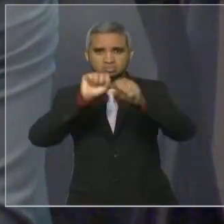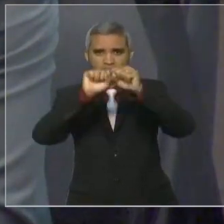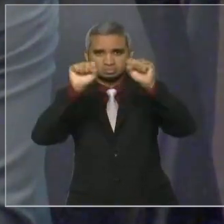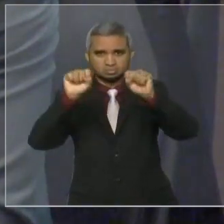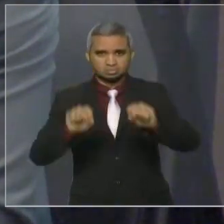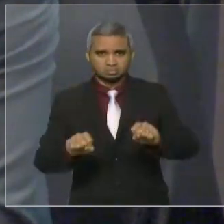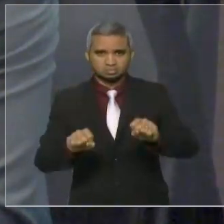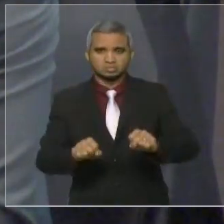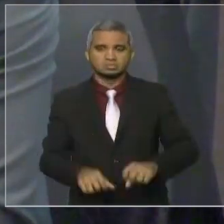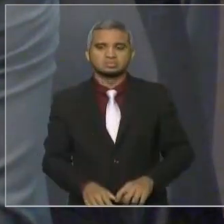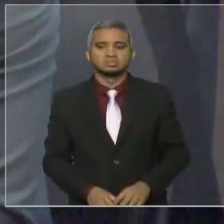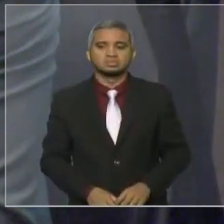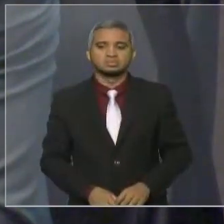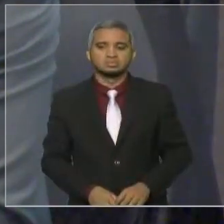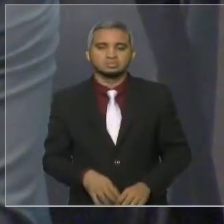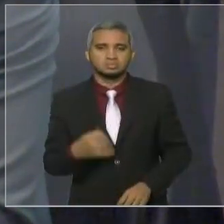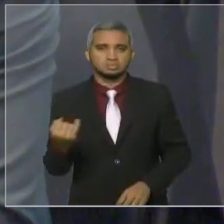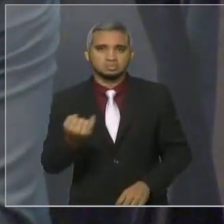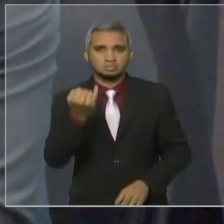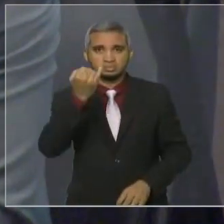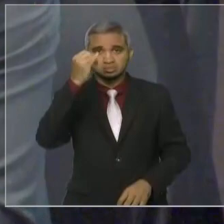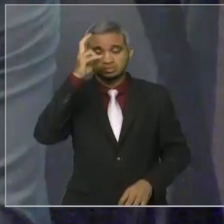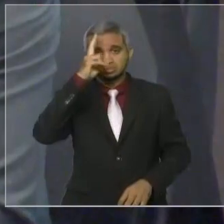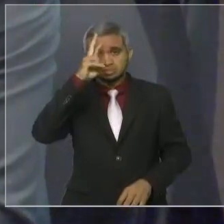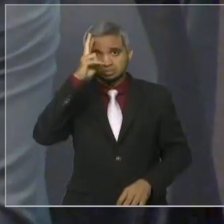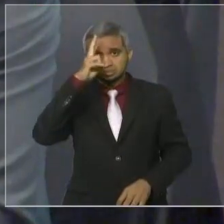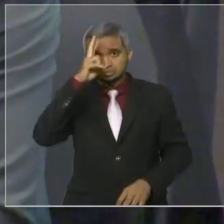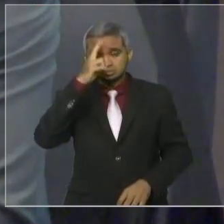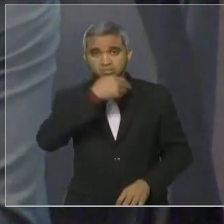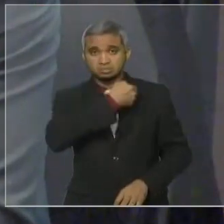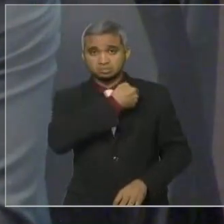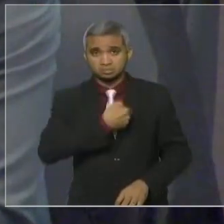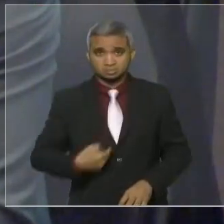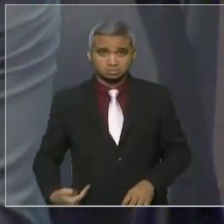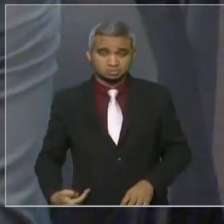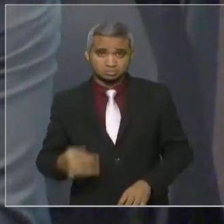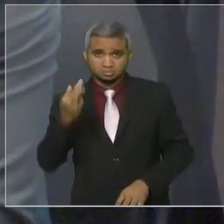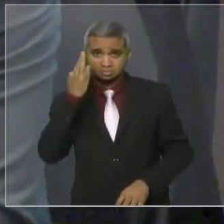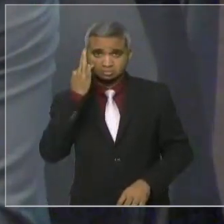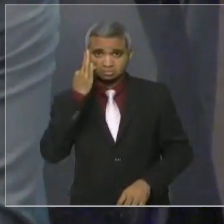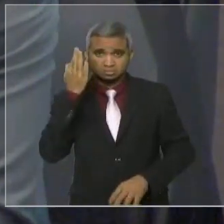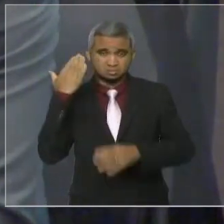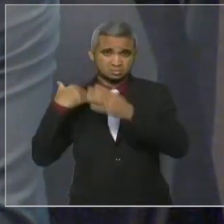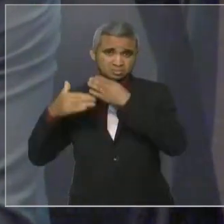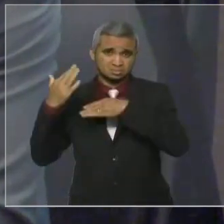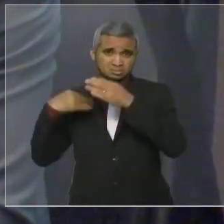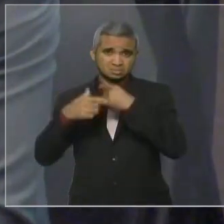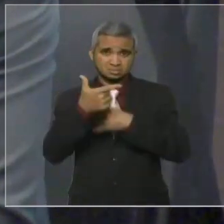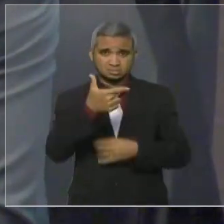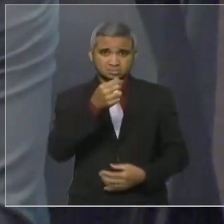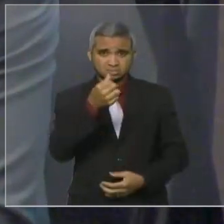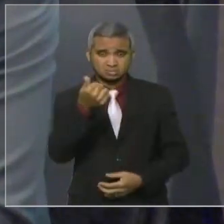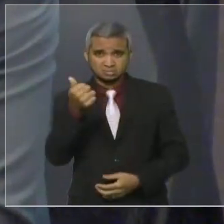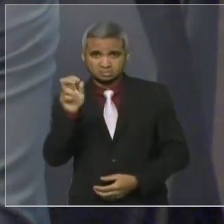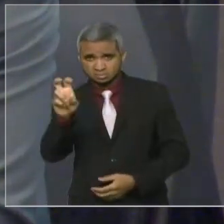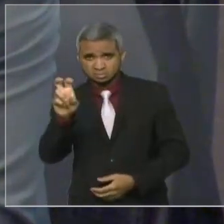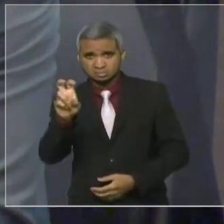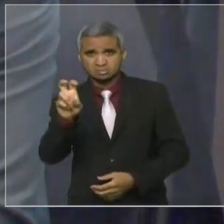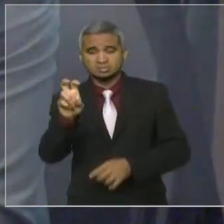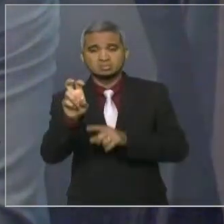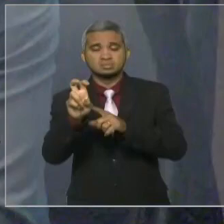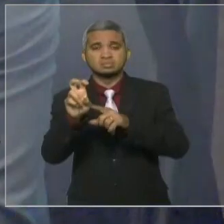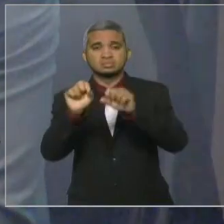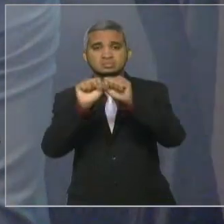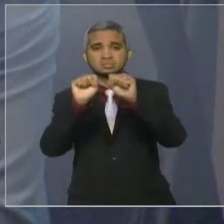gente lembrar que o que foi recebido pelo governador Flávio Dino em 2015, na verdade, foi um sistema